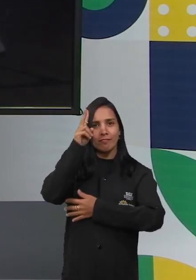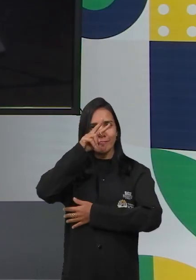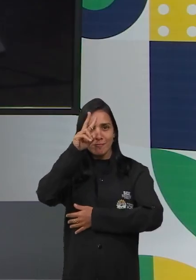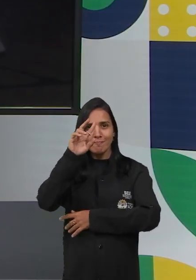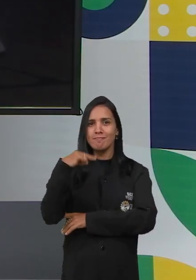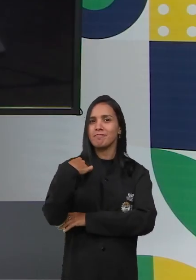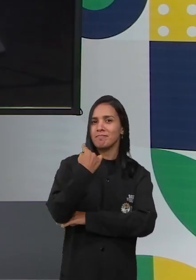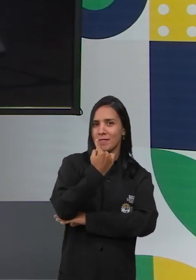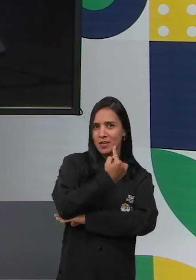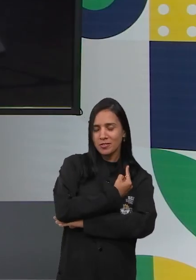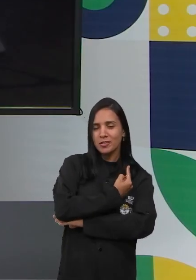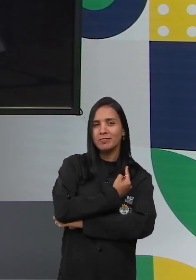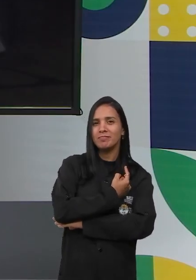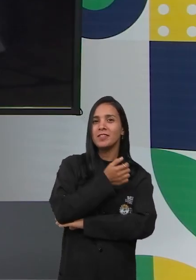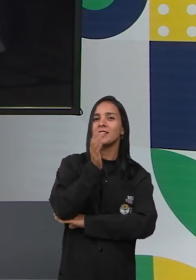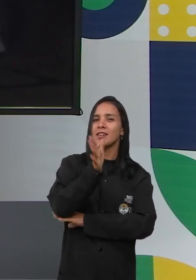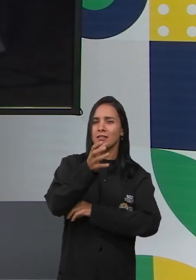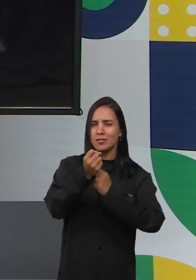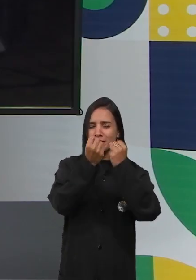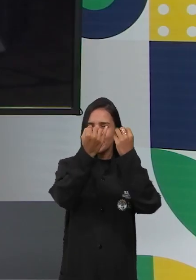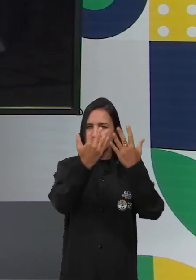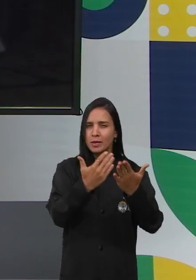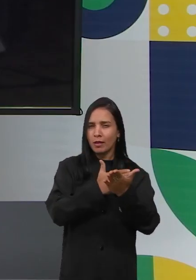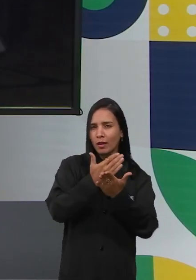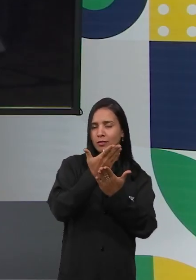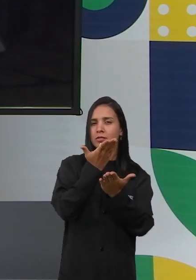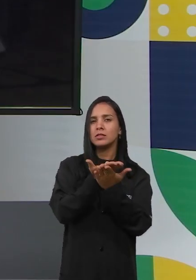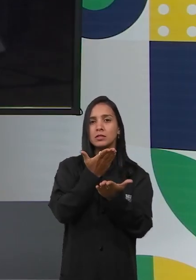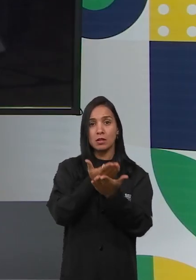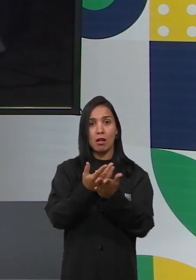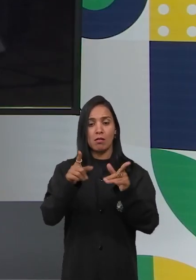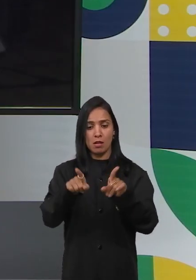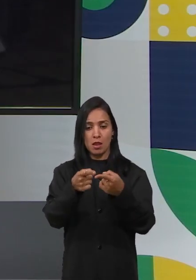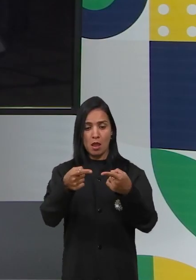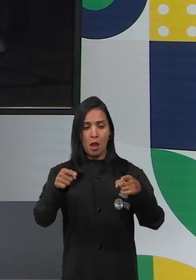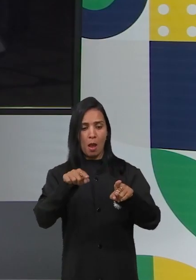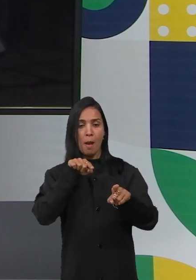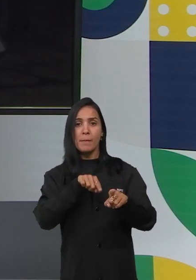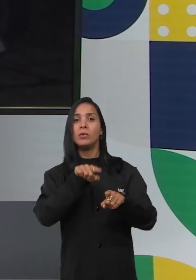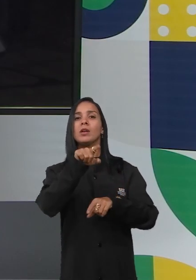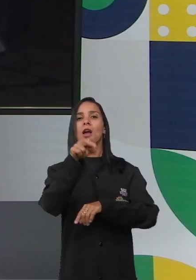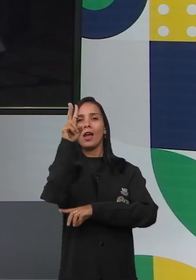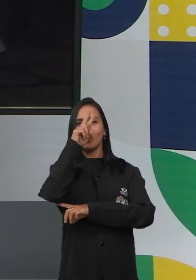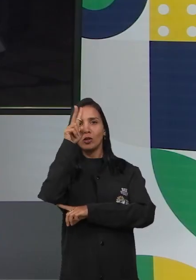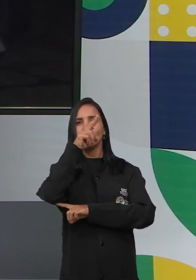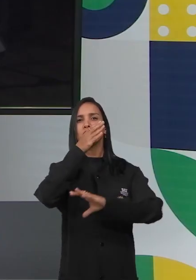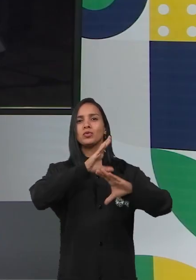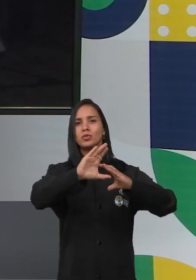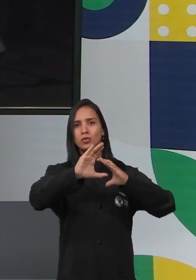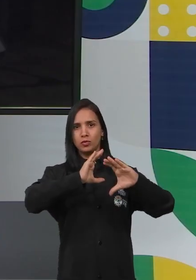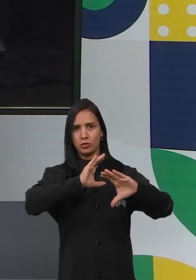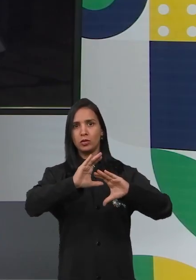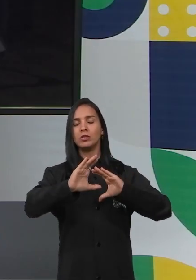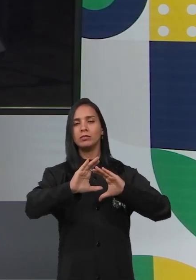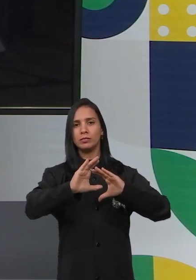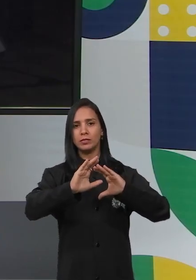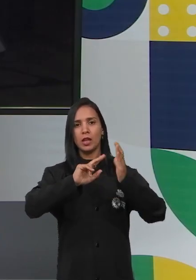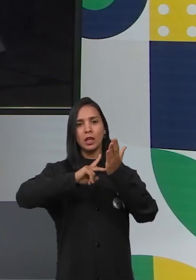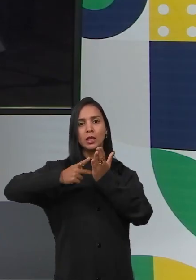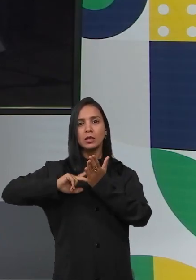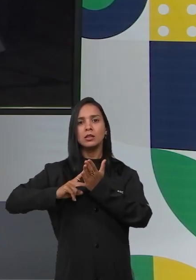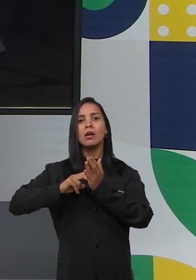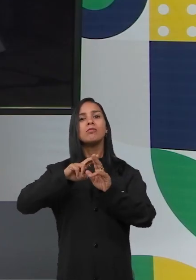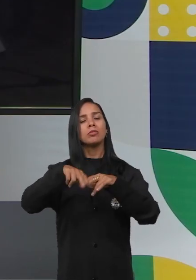nossa aula, que a música ela é história cantada. E a gente vai trazer aqui o